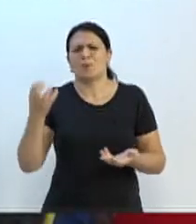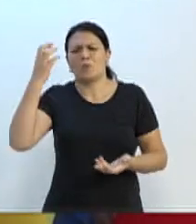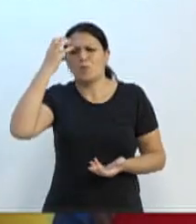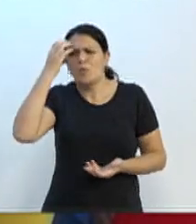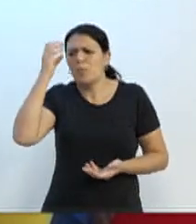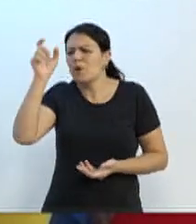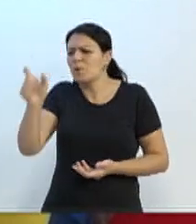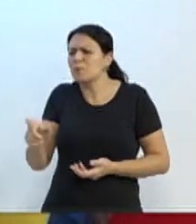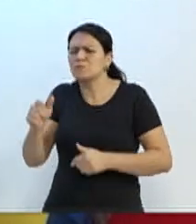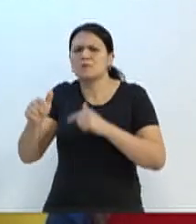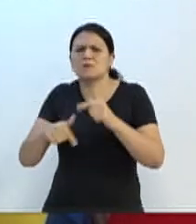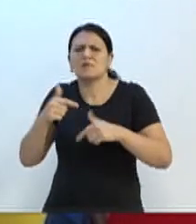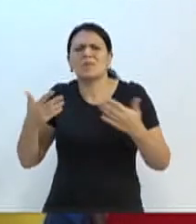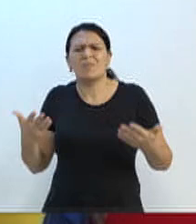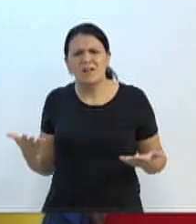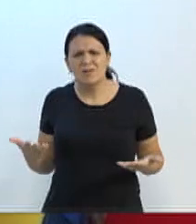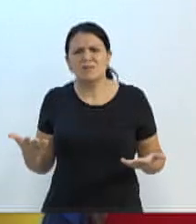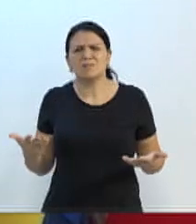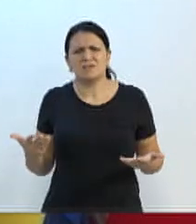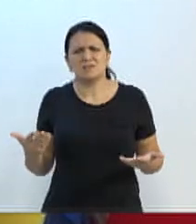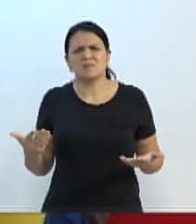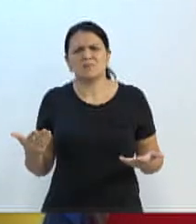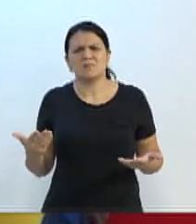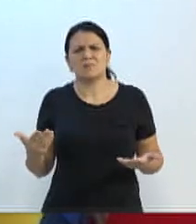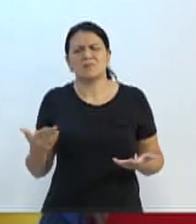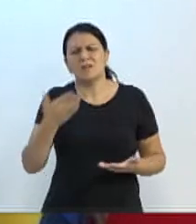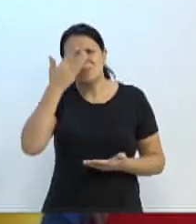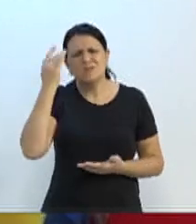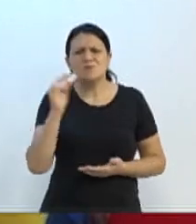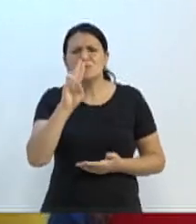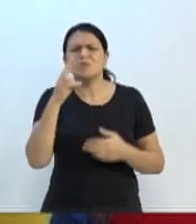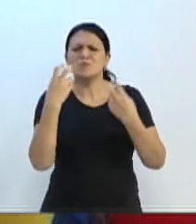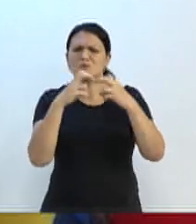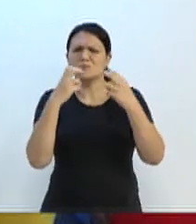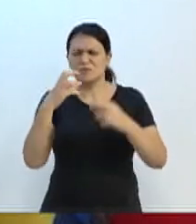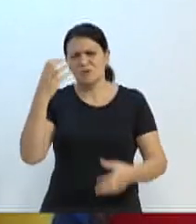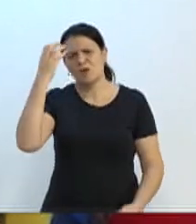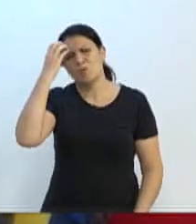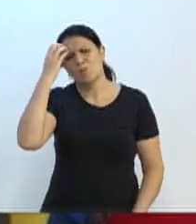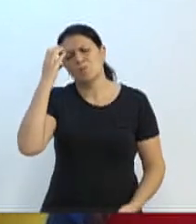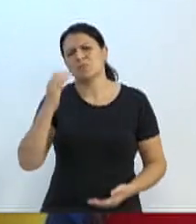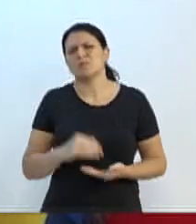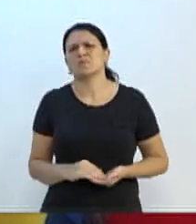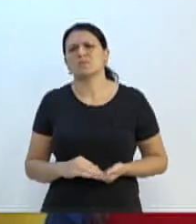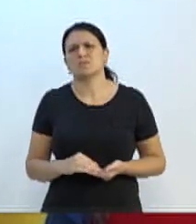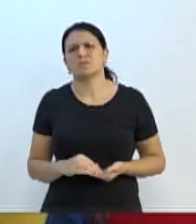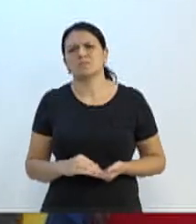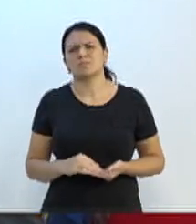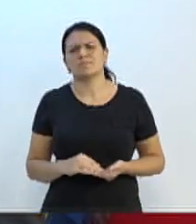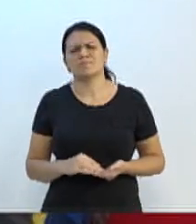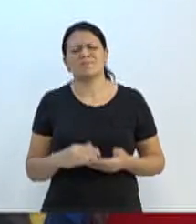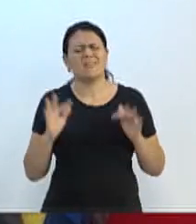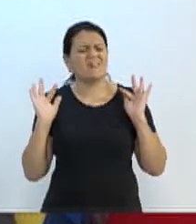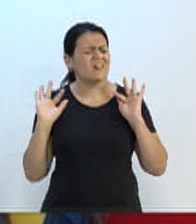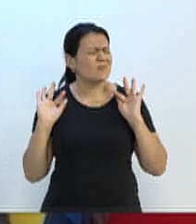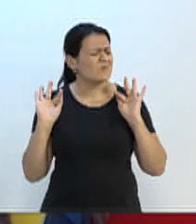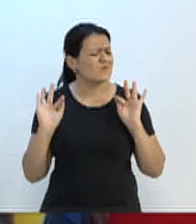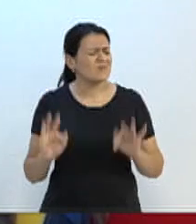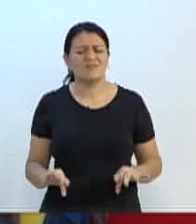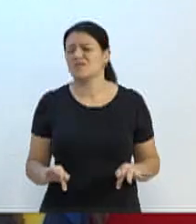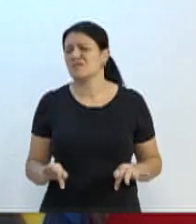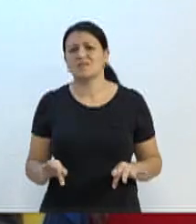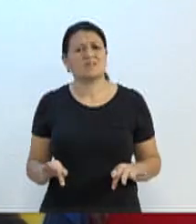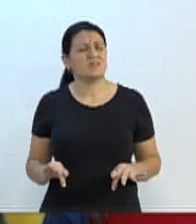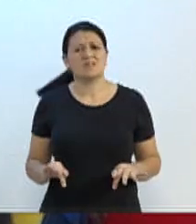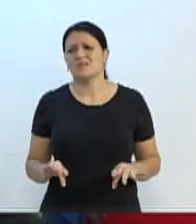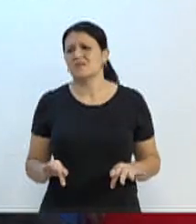se o trabalhador, o usuário, fosse o culpado disso. É o fim da picada, né? Não